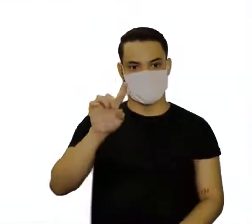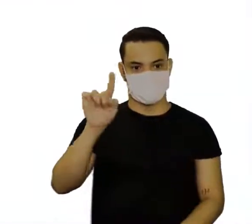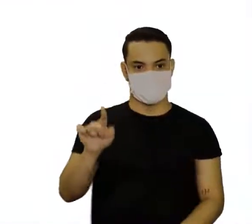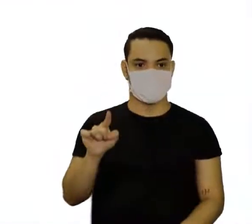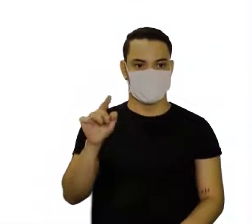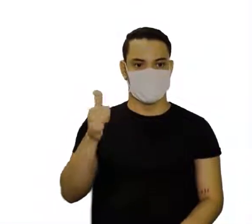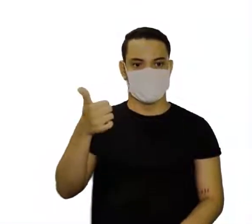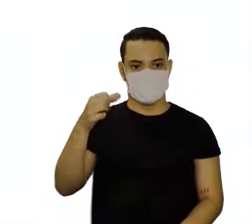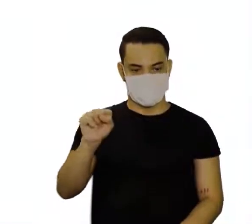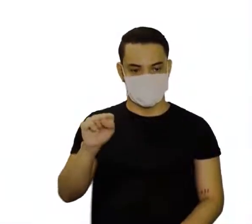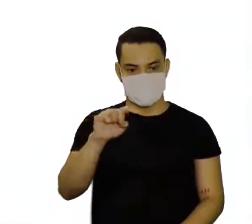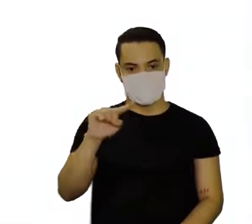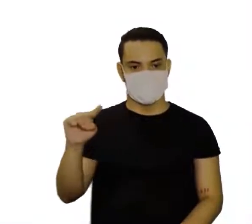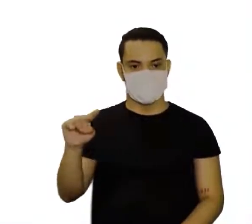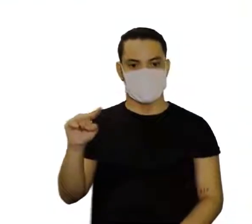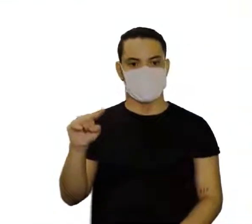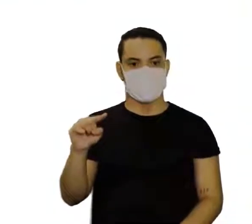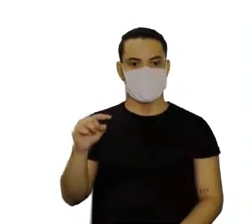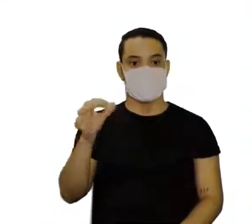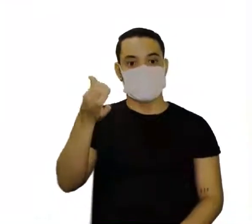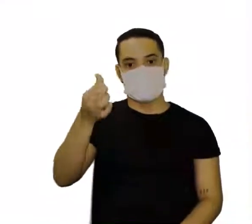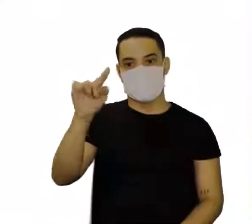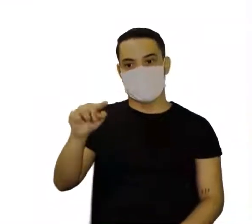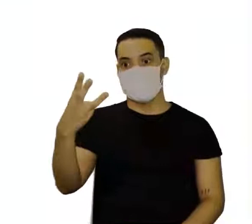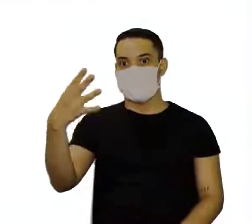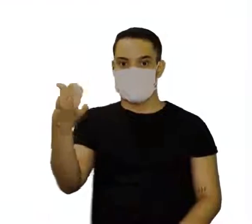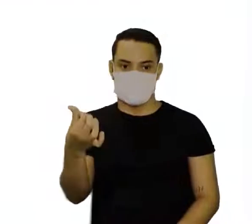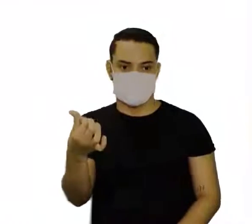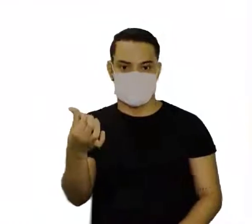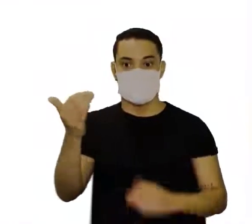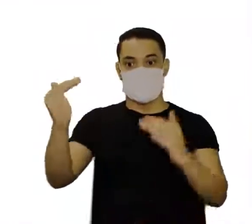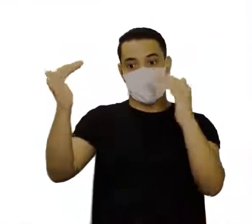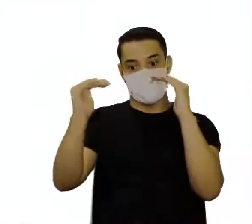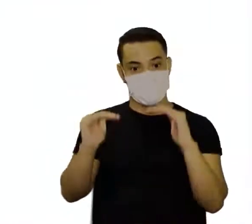por meio, 6,36.